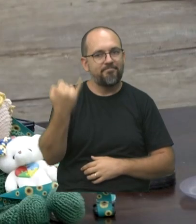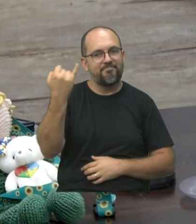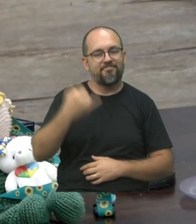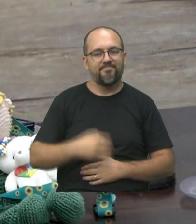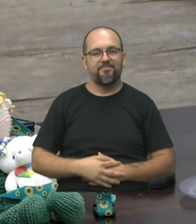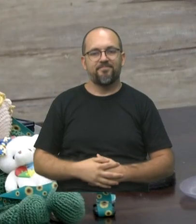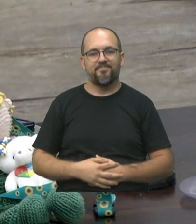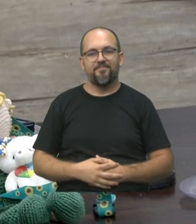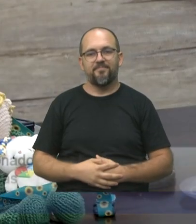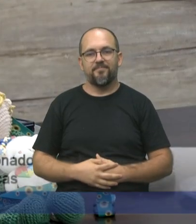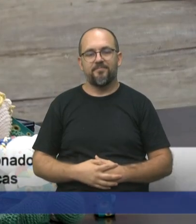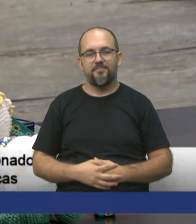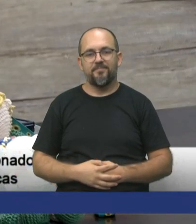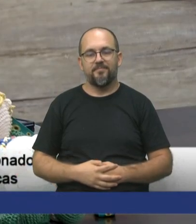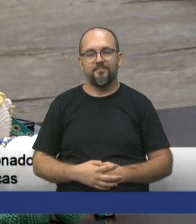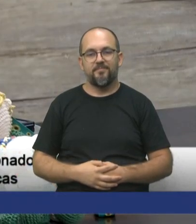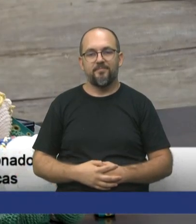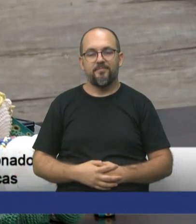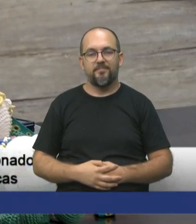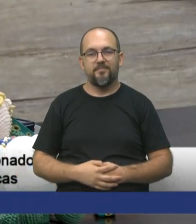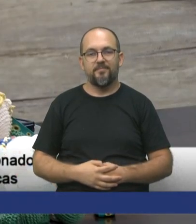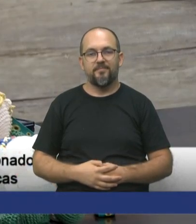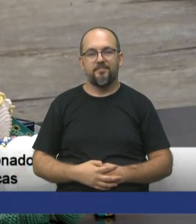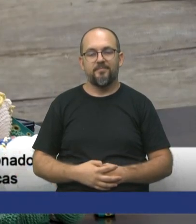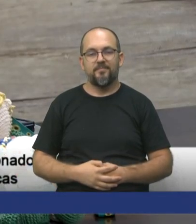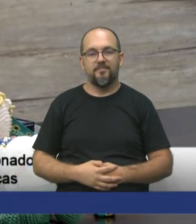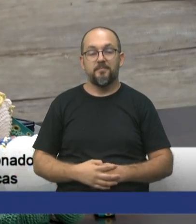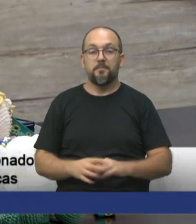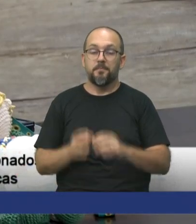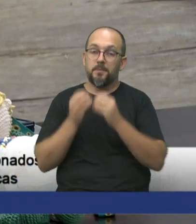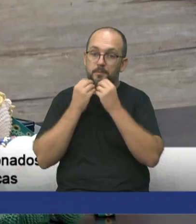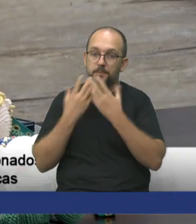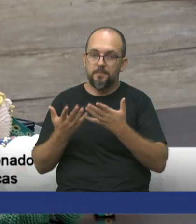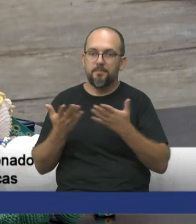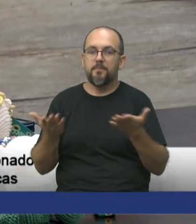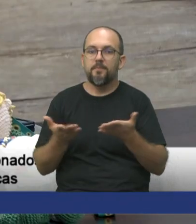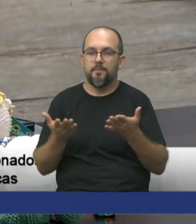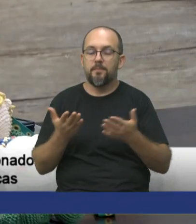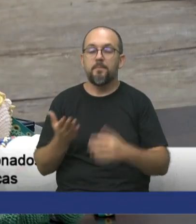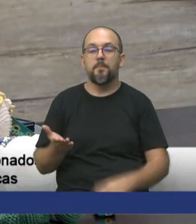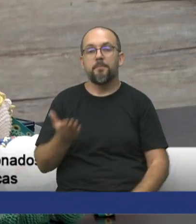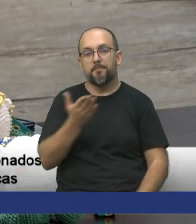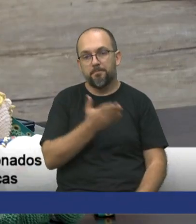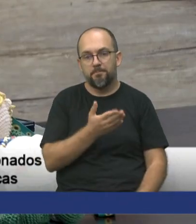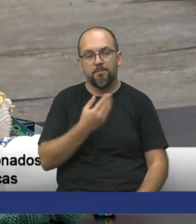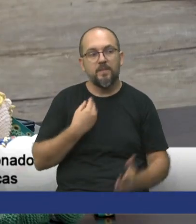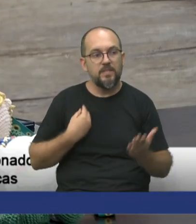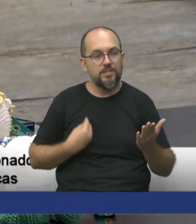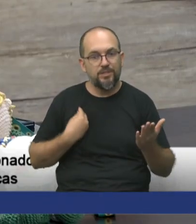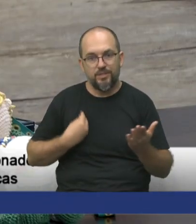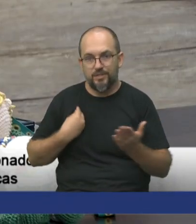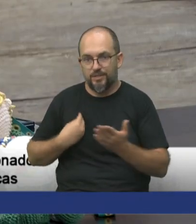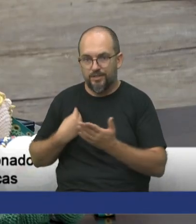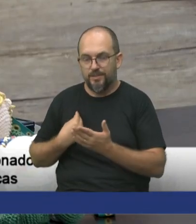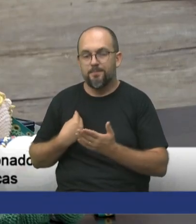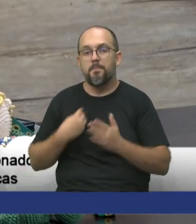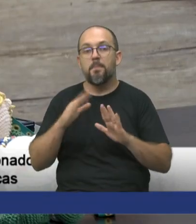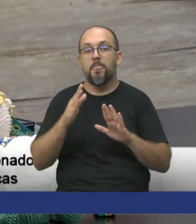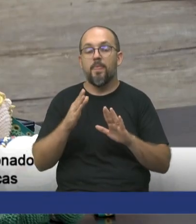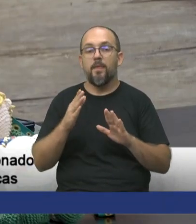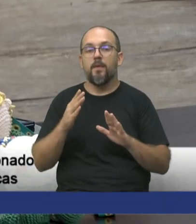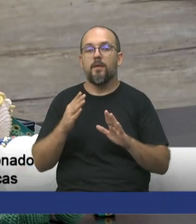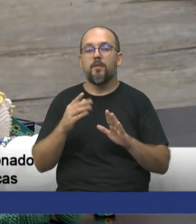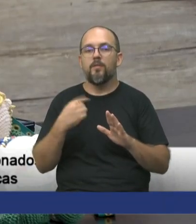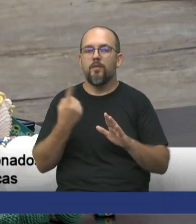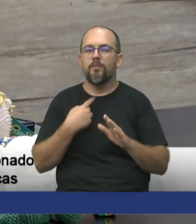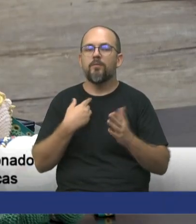dias. Muito bem. Eu vou passar a palavra para os presentes, mas nós vamos permeando aí,